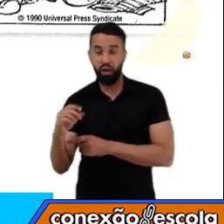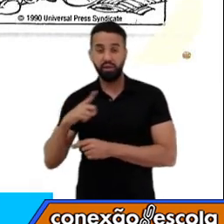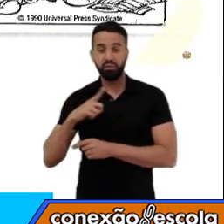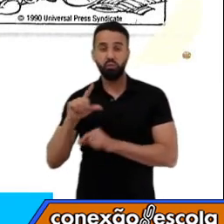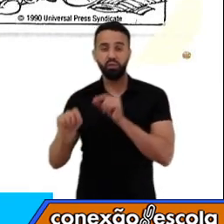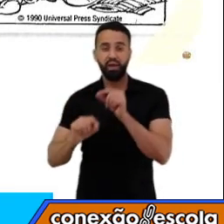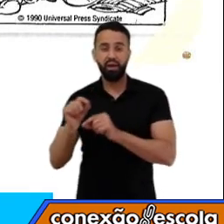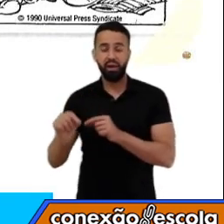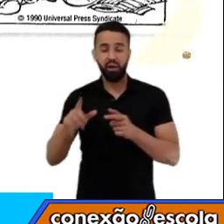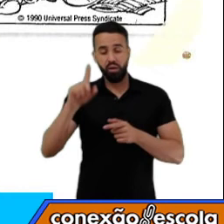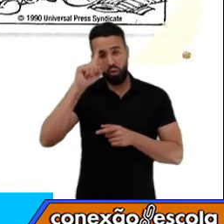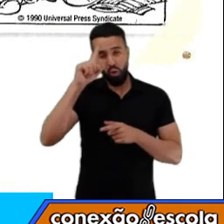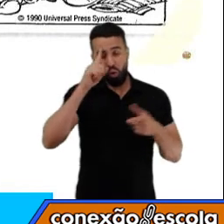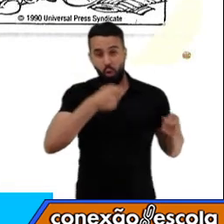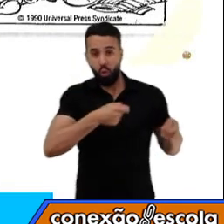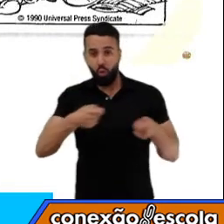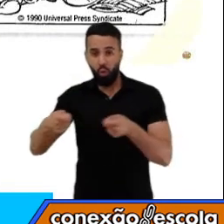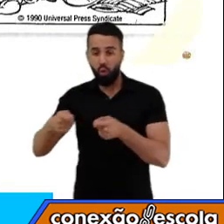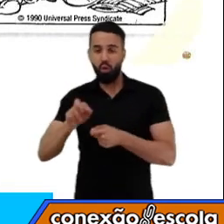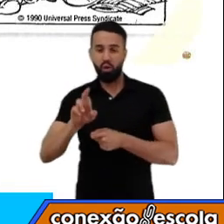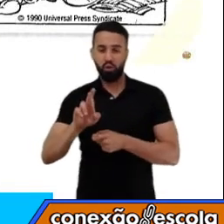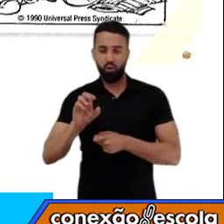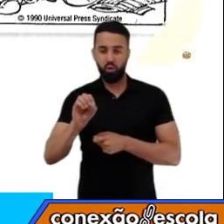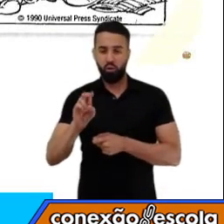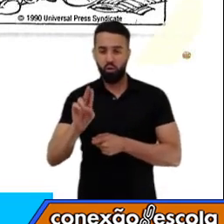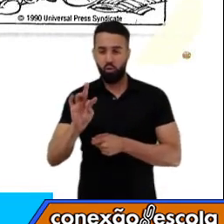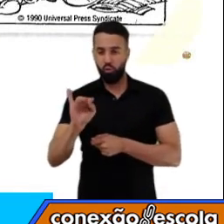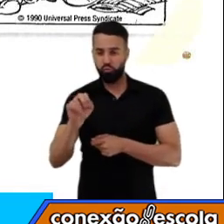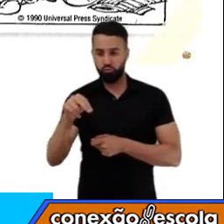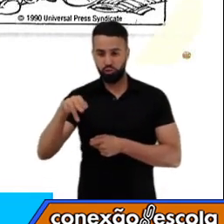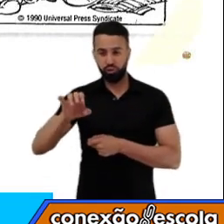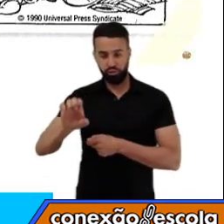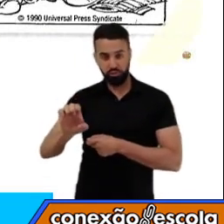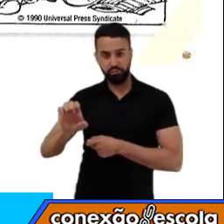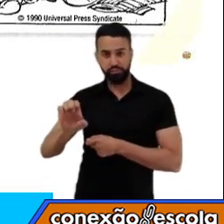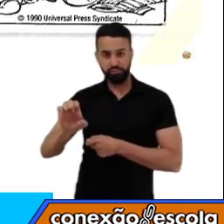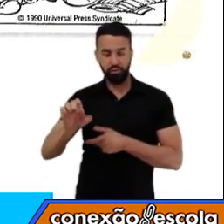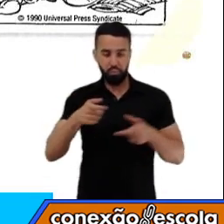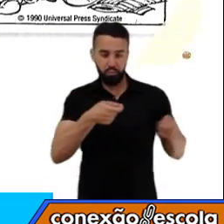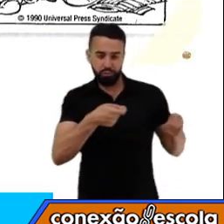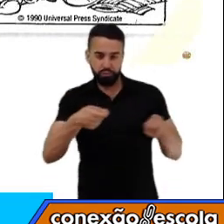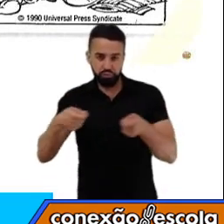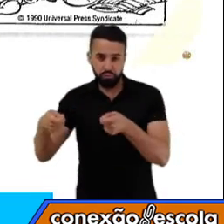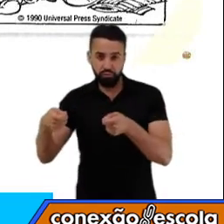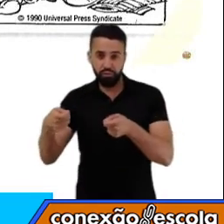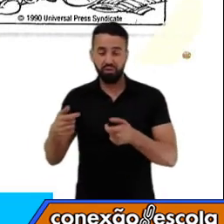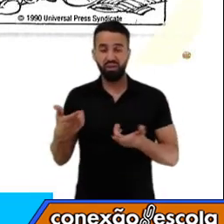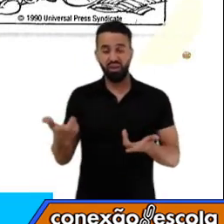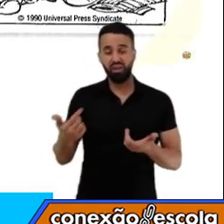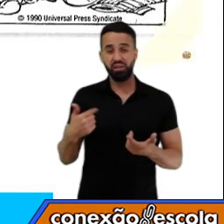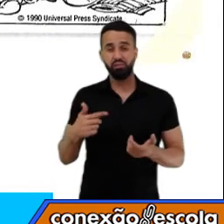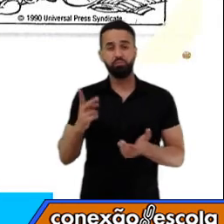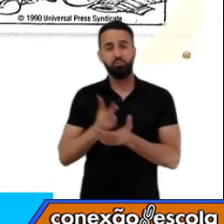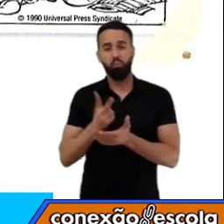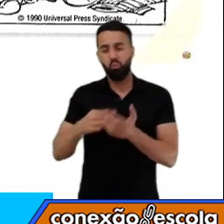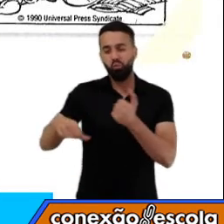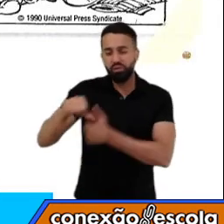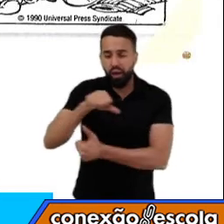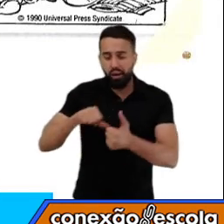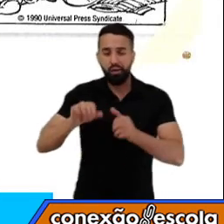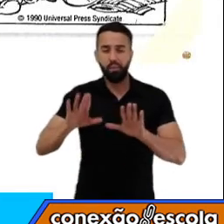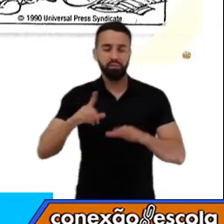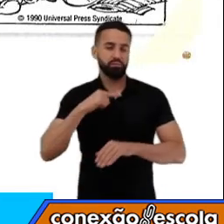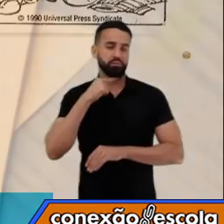significa rotina aqui é o ponto central da charge o Calvin tentou fugir da rotina e não